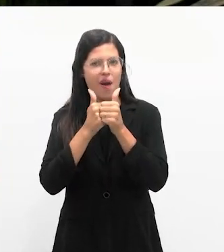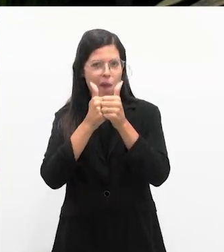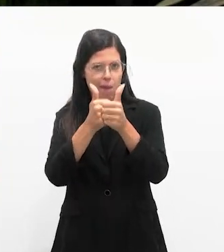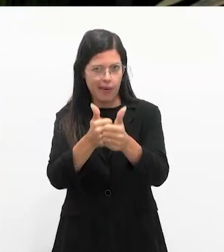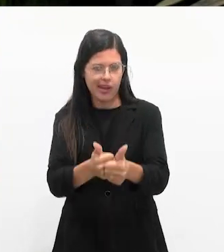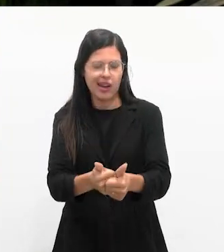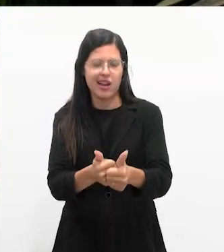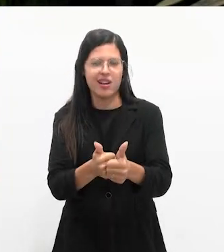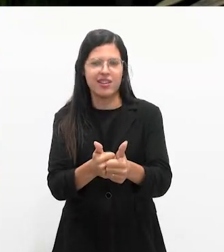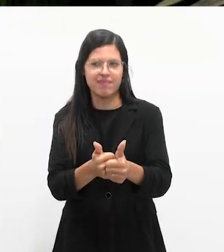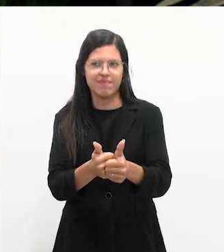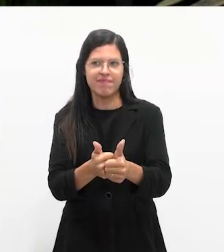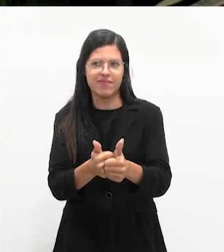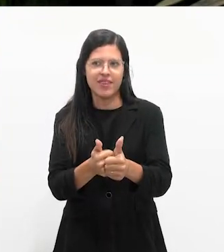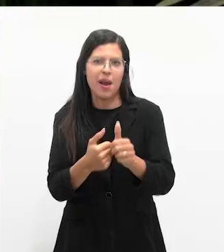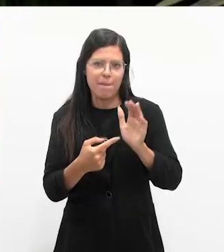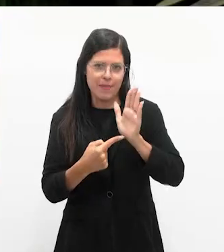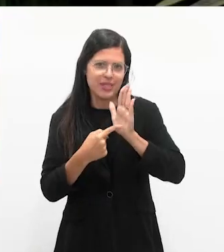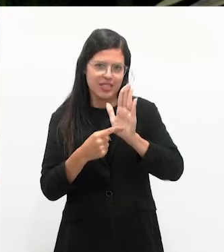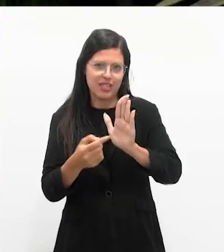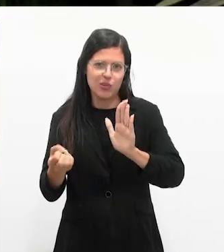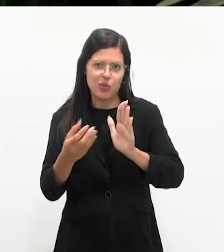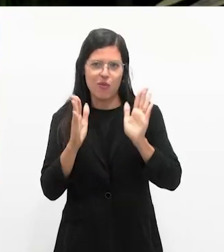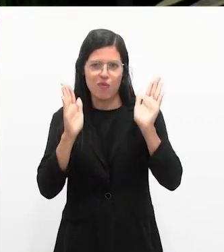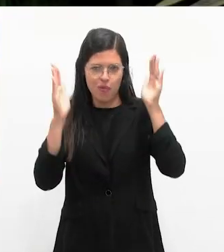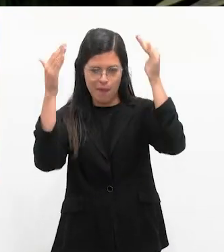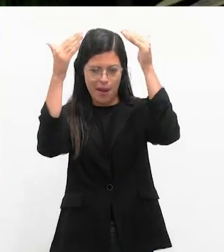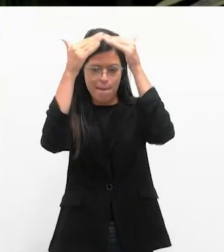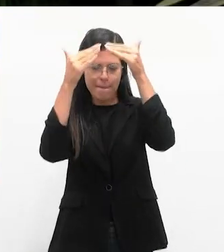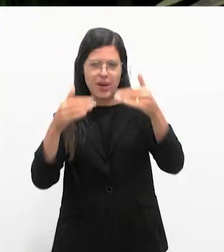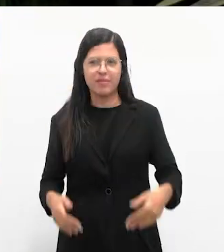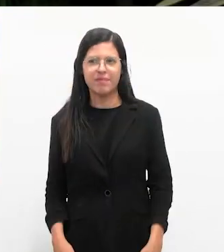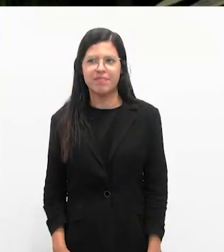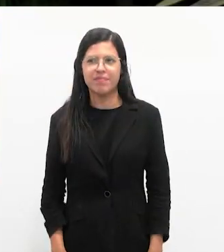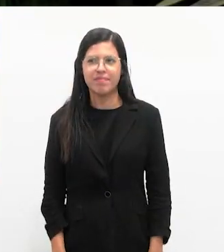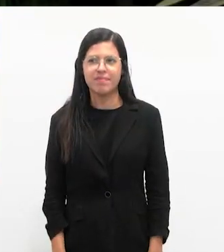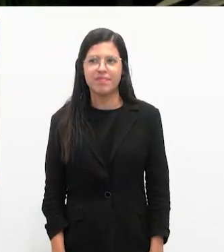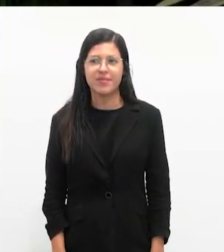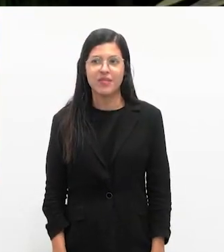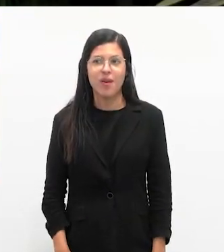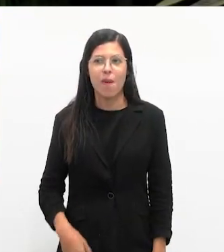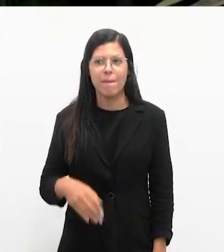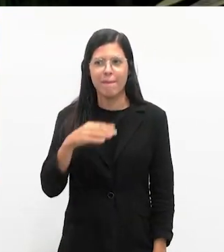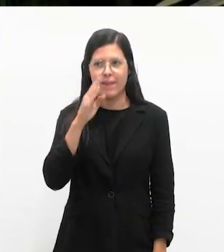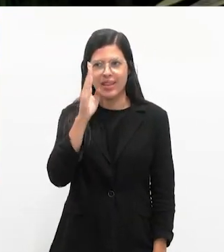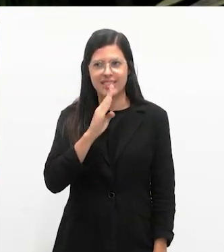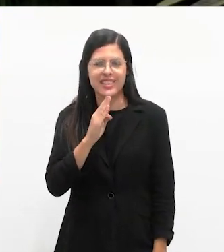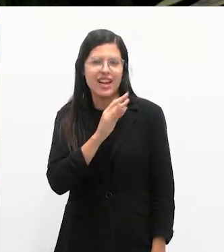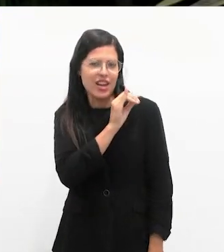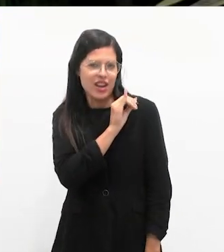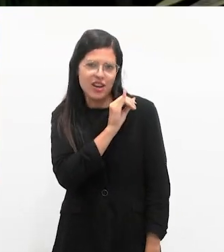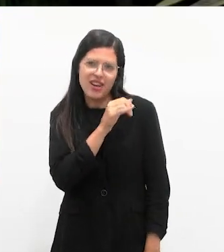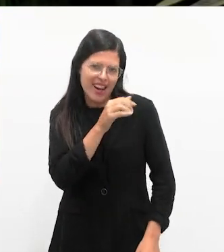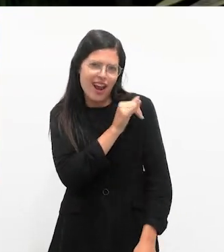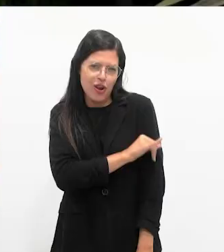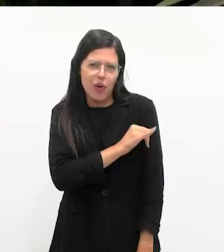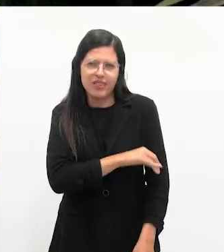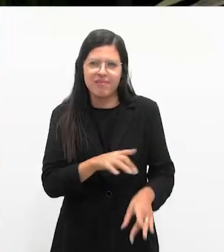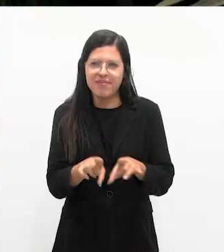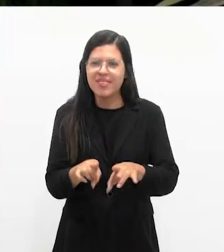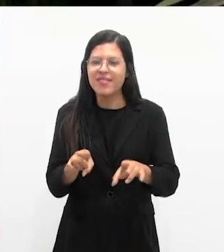acompanhar a apresentação do novo Papa, né? E como brasileiro, e carioca especialmente, faz festa em